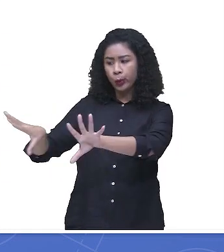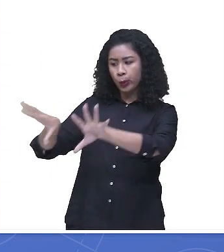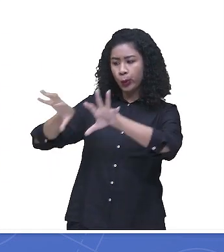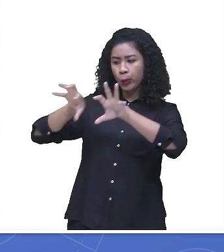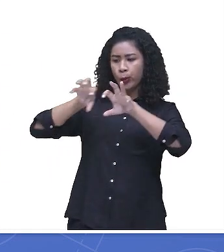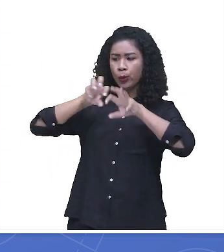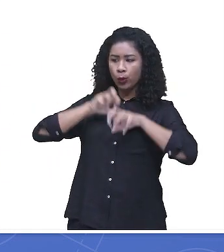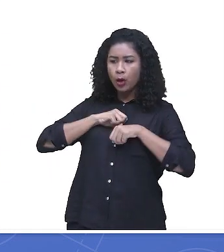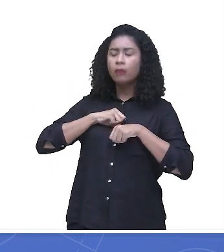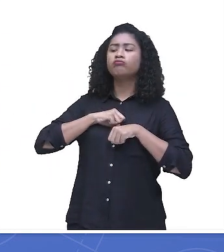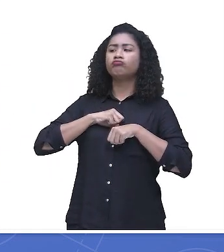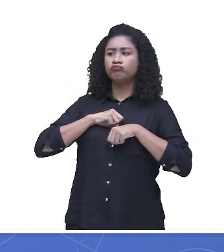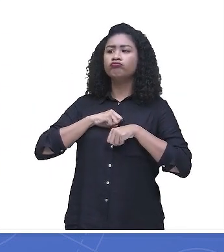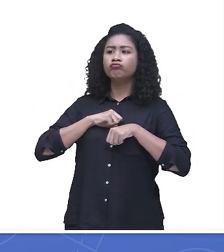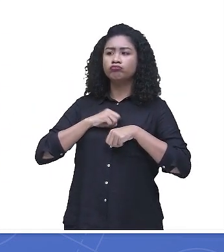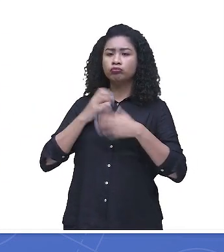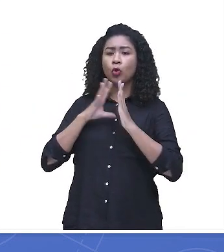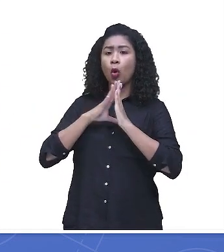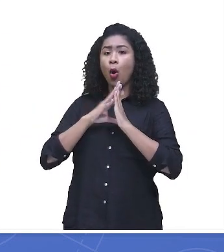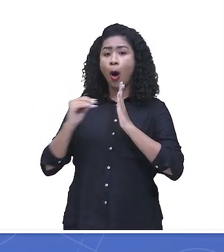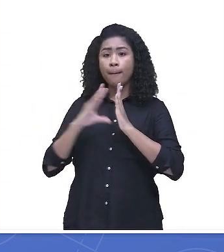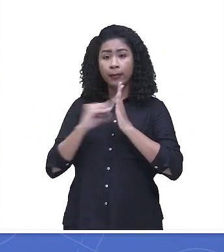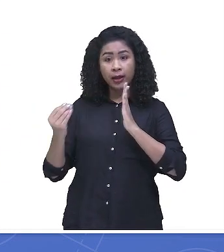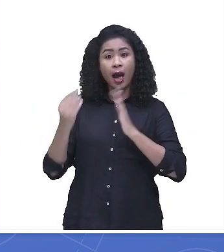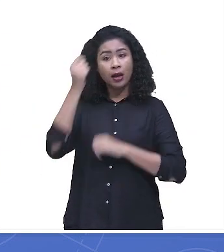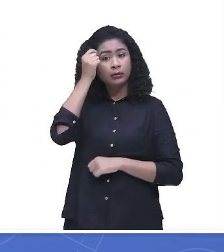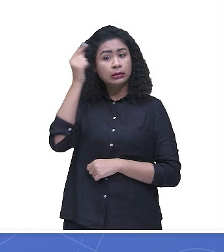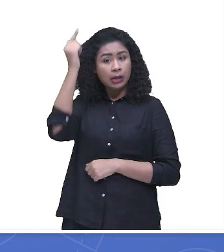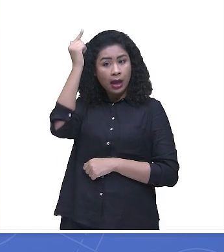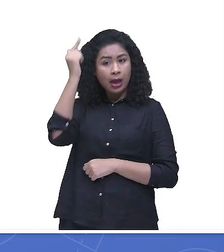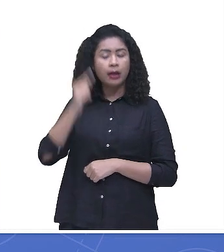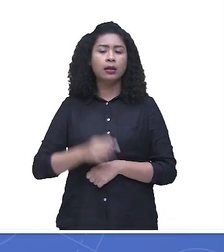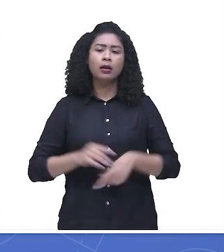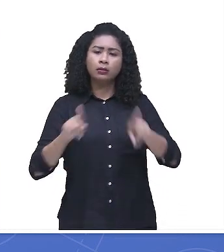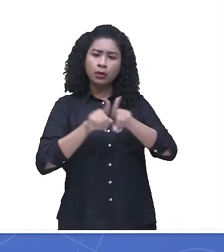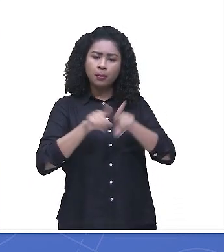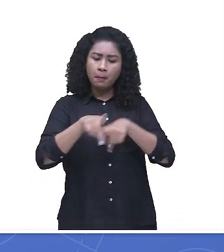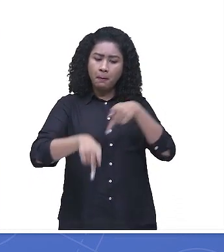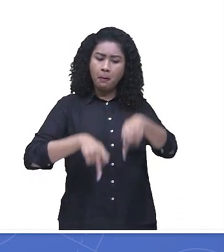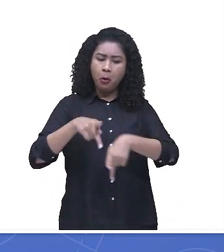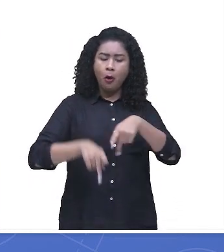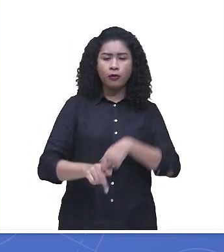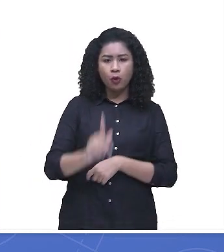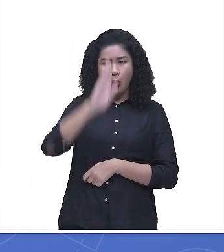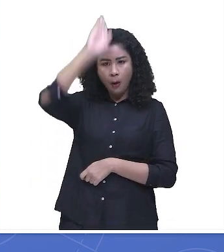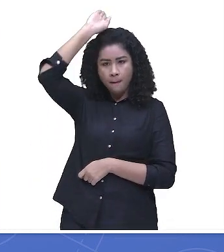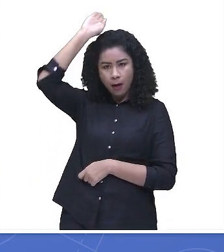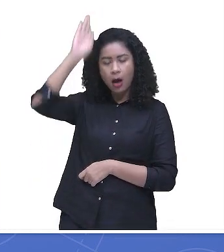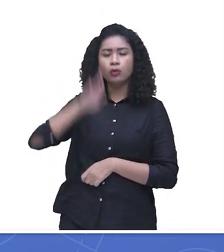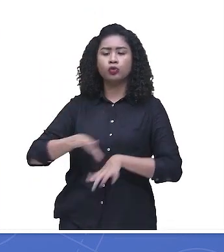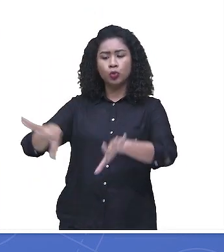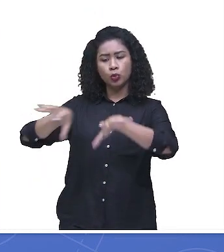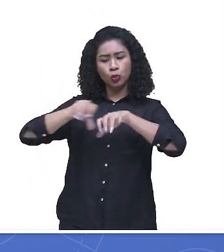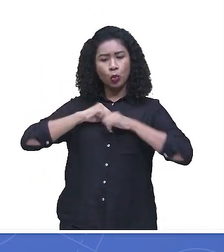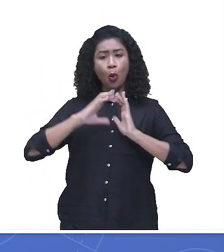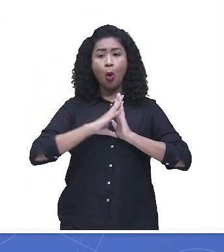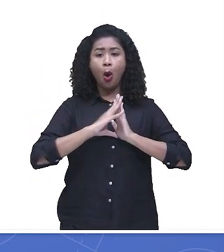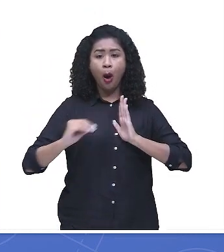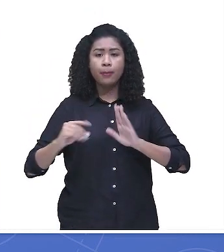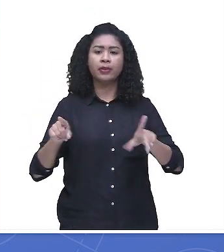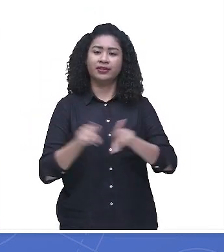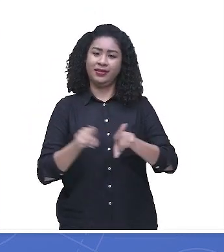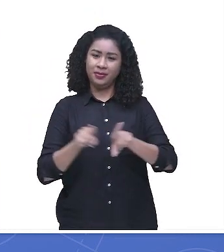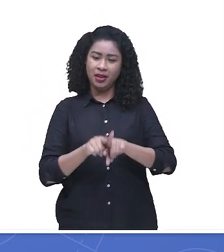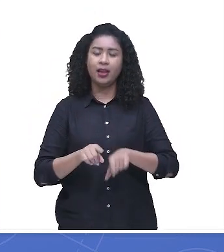nelas, não só os gregos, mas também os romanos. Eles disseram, olha, aquilo ali é bacana, né? Registrar as leis, deixar de forma fixa. Outra